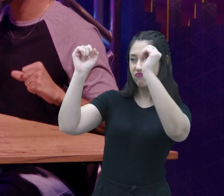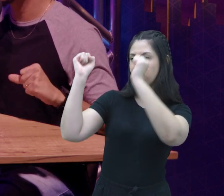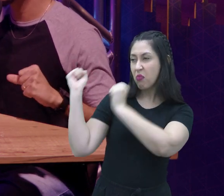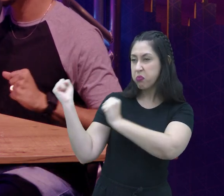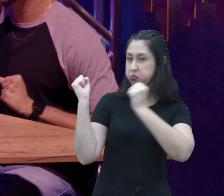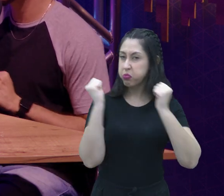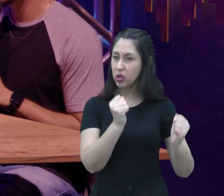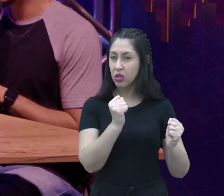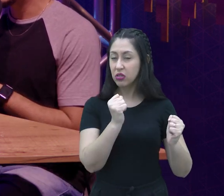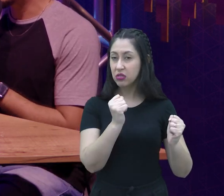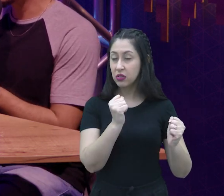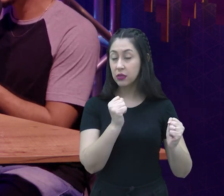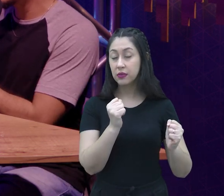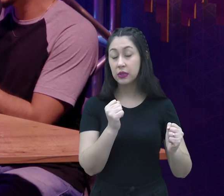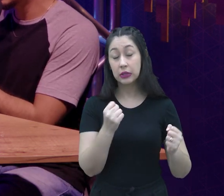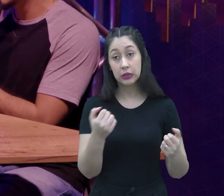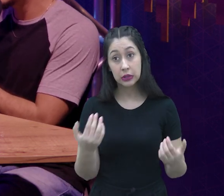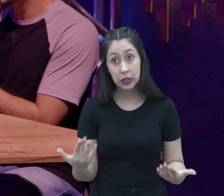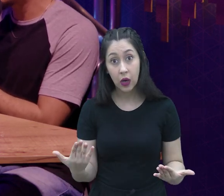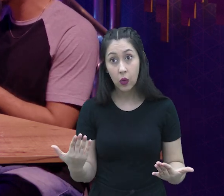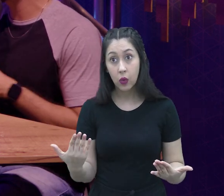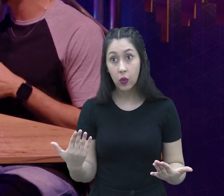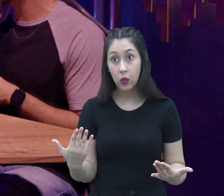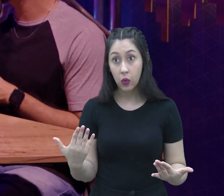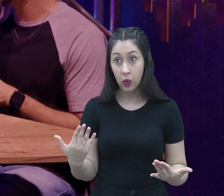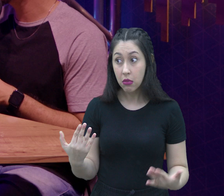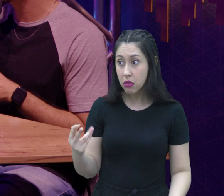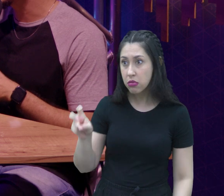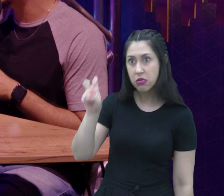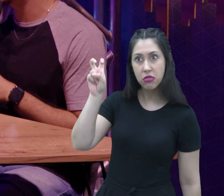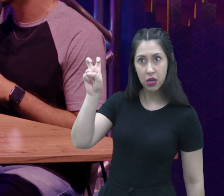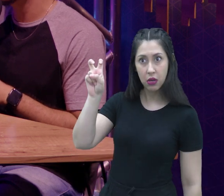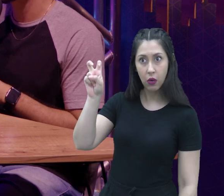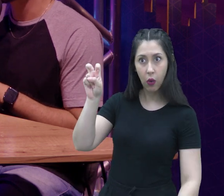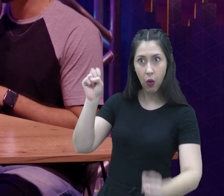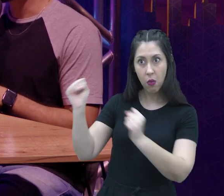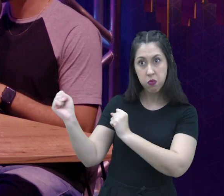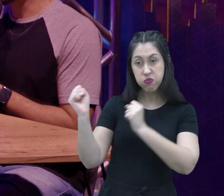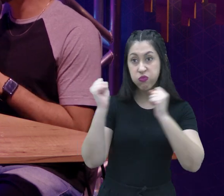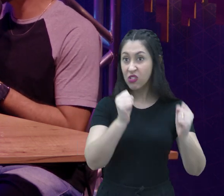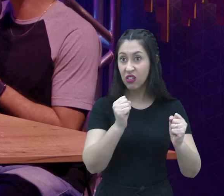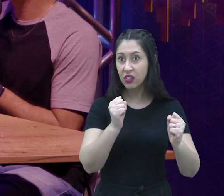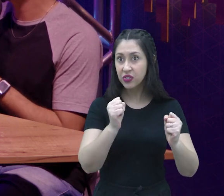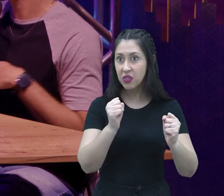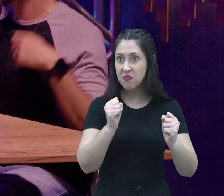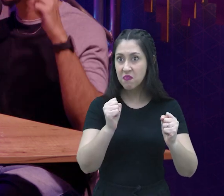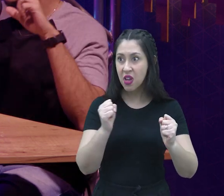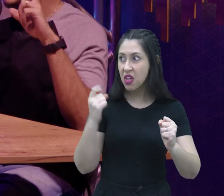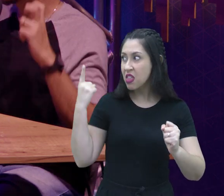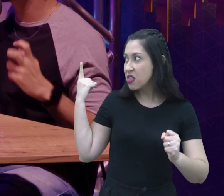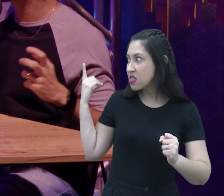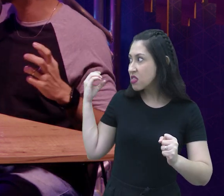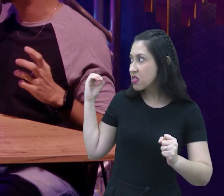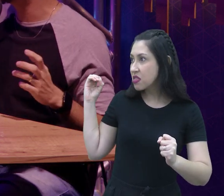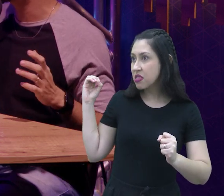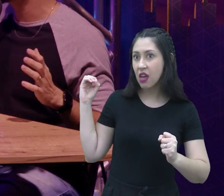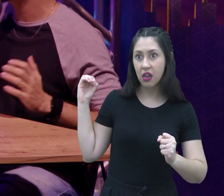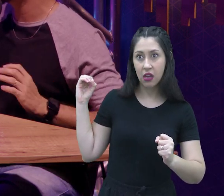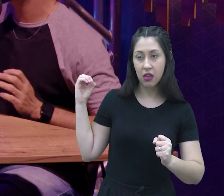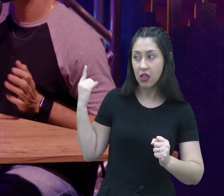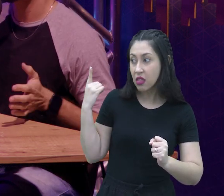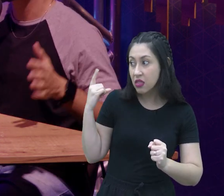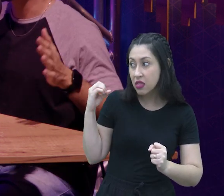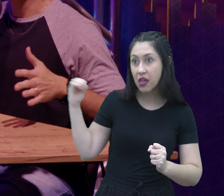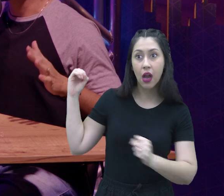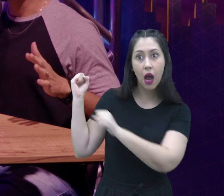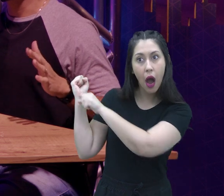celestiais mais poderosos. E para você ter uma ideia, eles apagaram da história, assim, 100 anos da história de One Piece. Eles